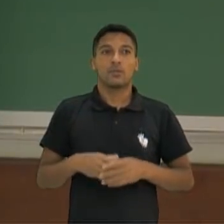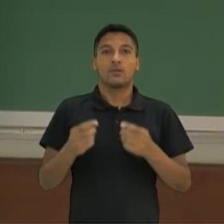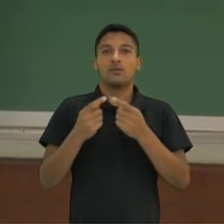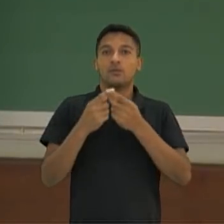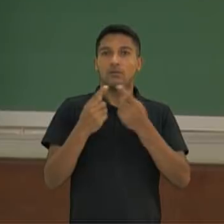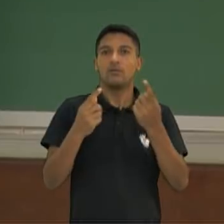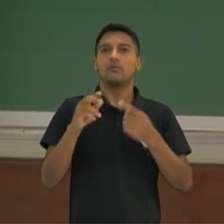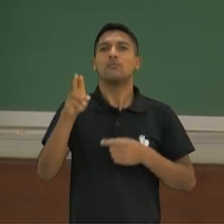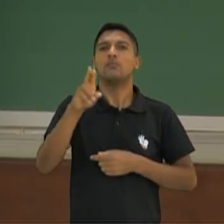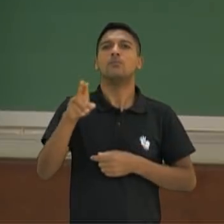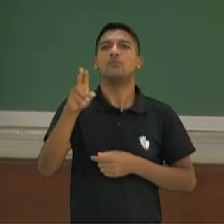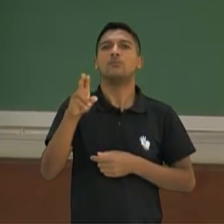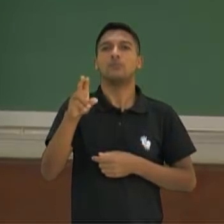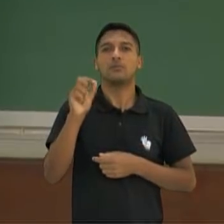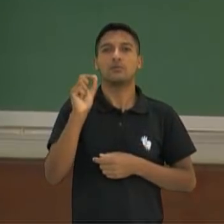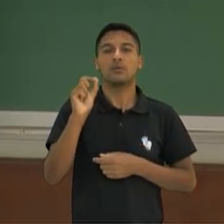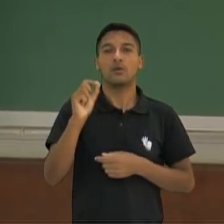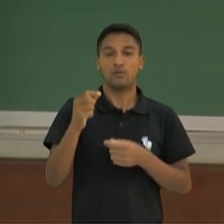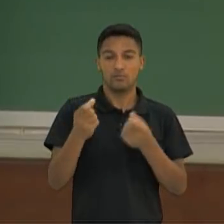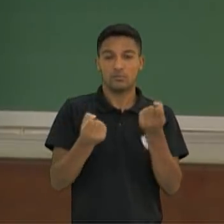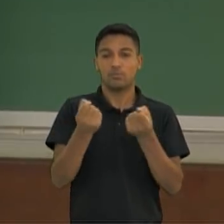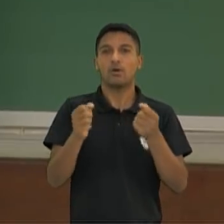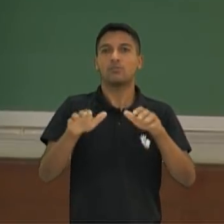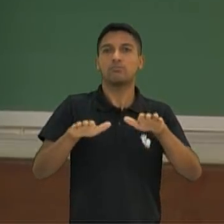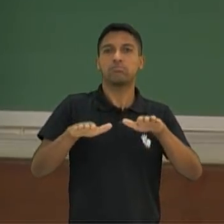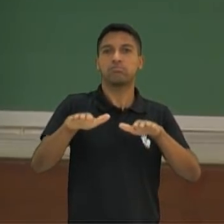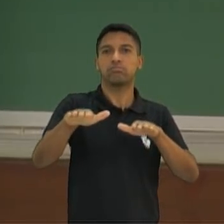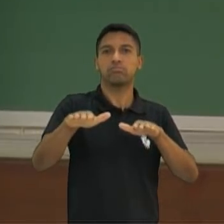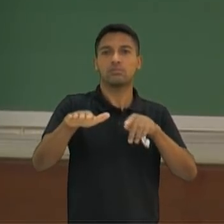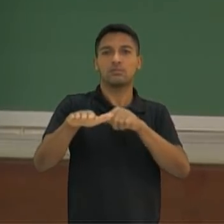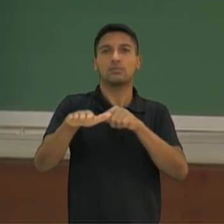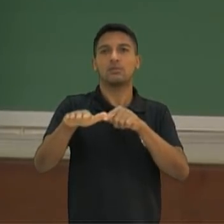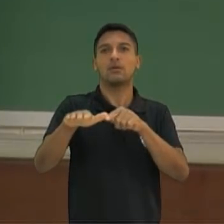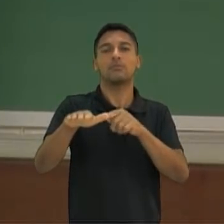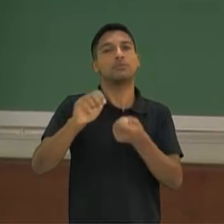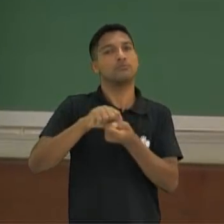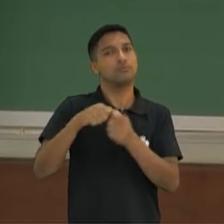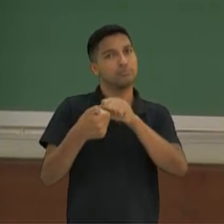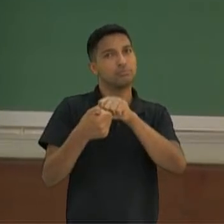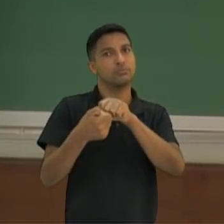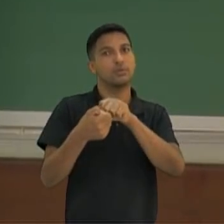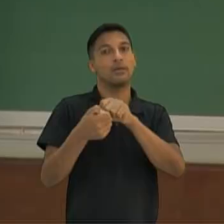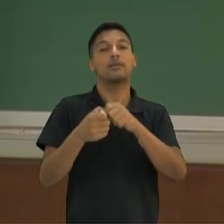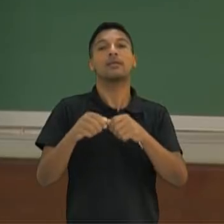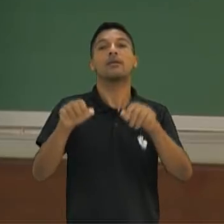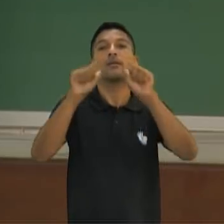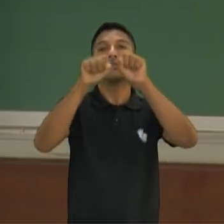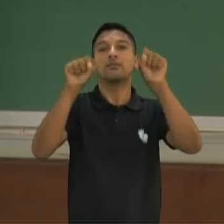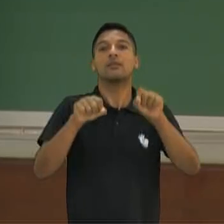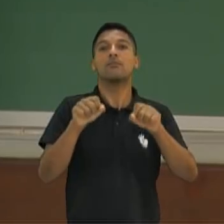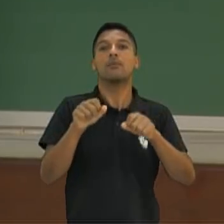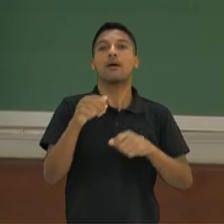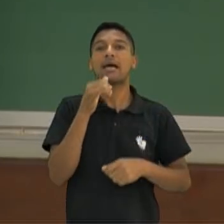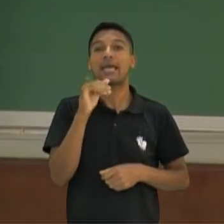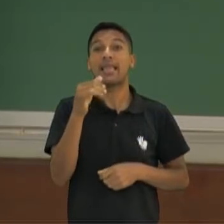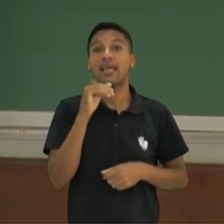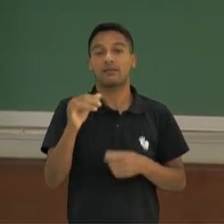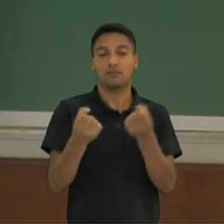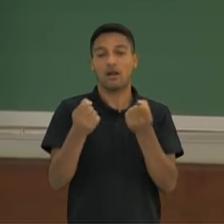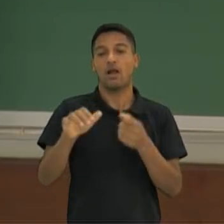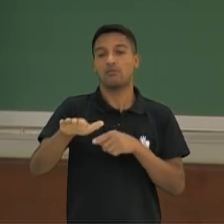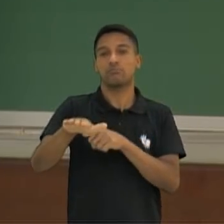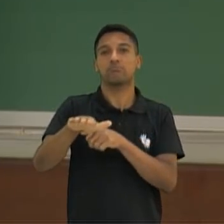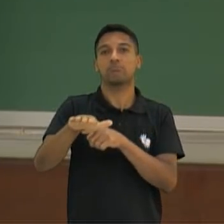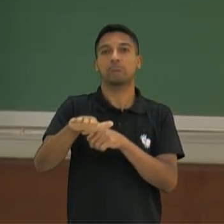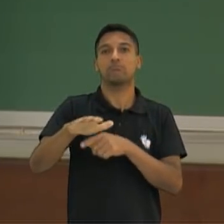da utilização de meios de transporte público com um sistema elétrico que proporcionaria uma